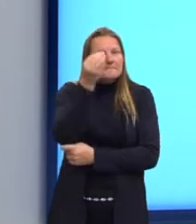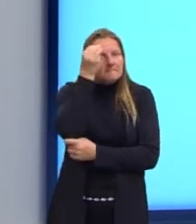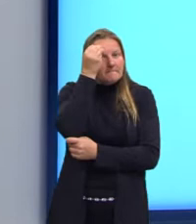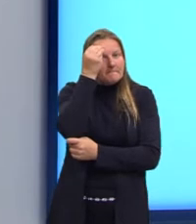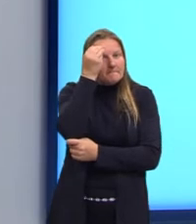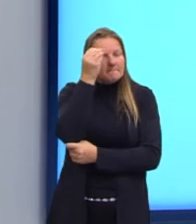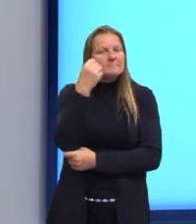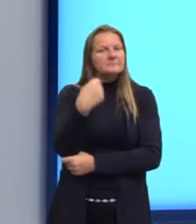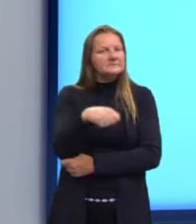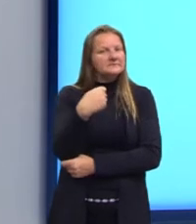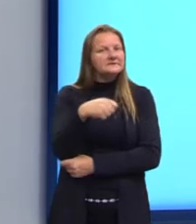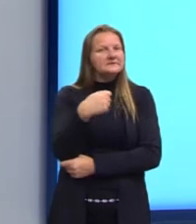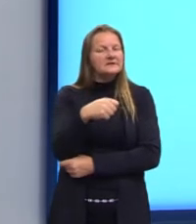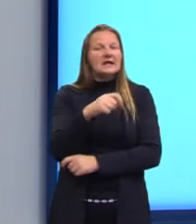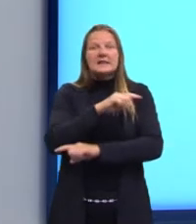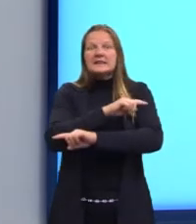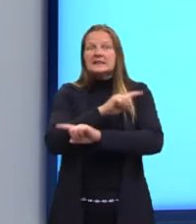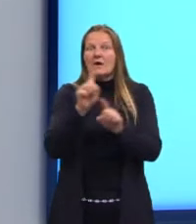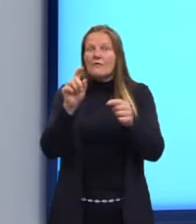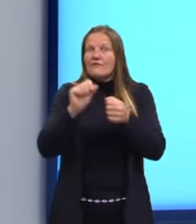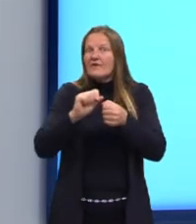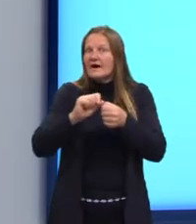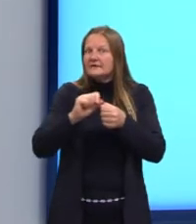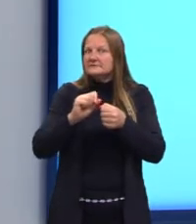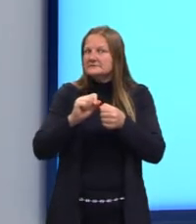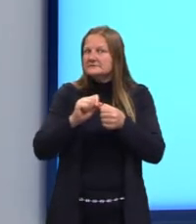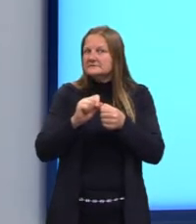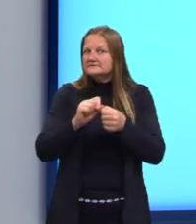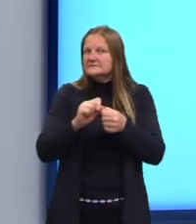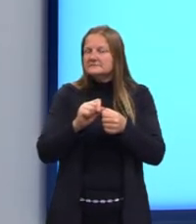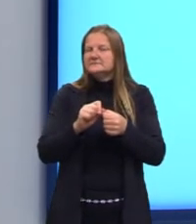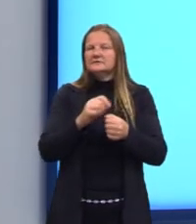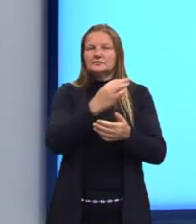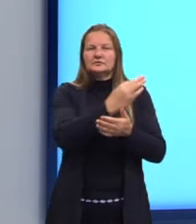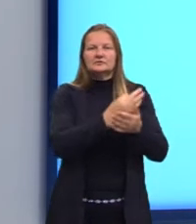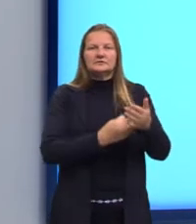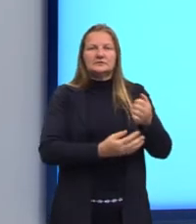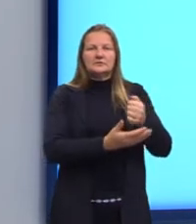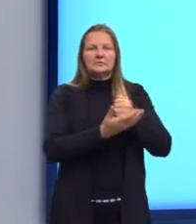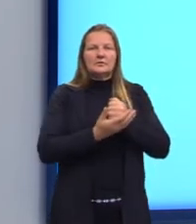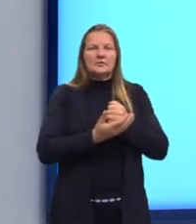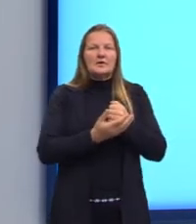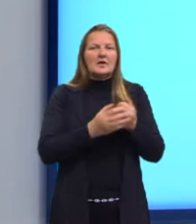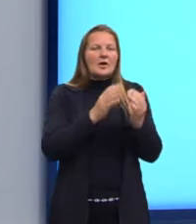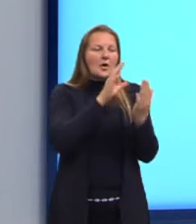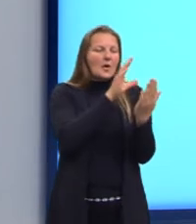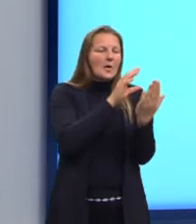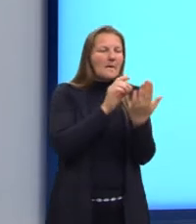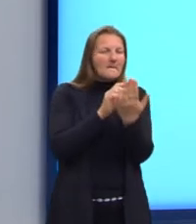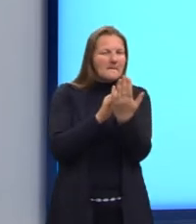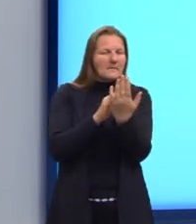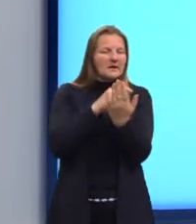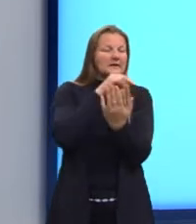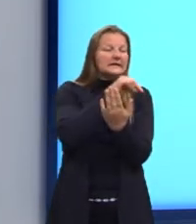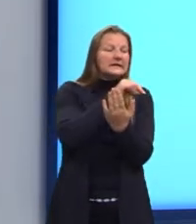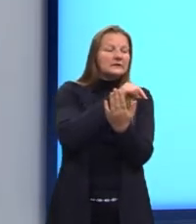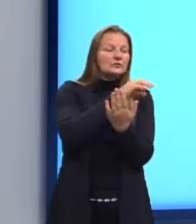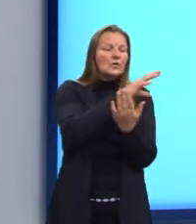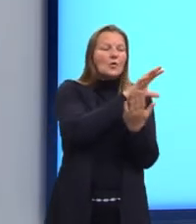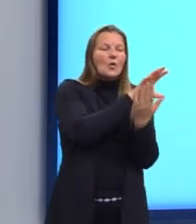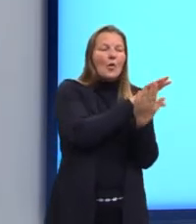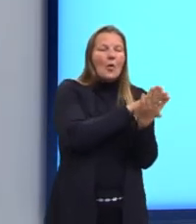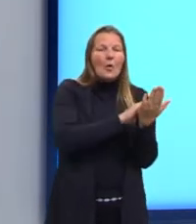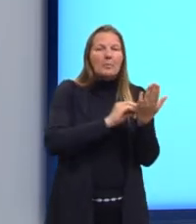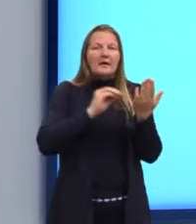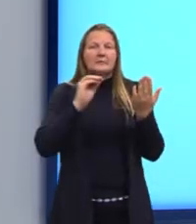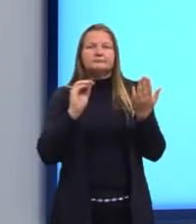ponta da língua para não esquecer o que que eu não posso fazer com texto de apoio da redação copiar partes do texto de apoio